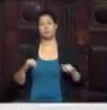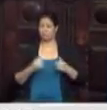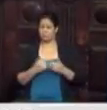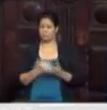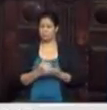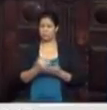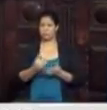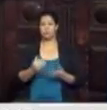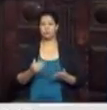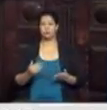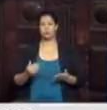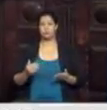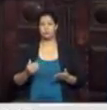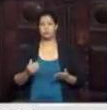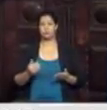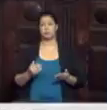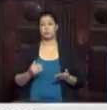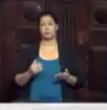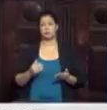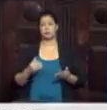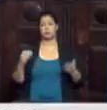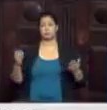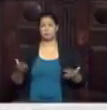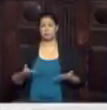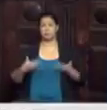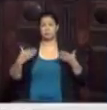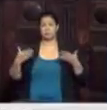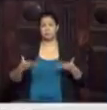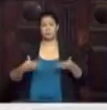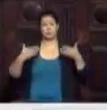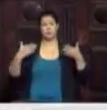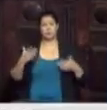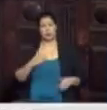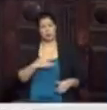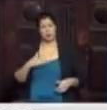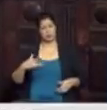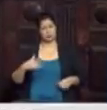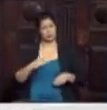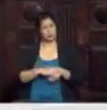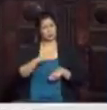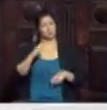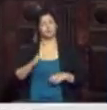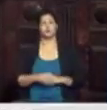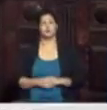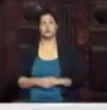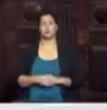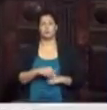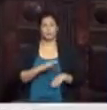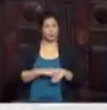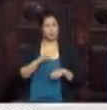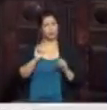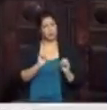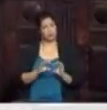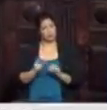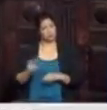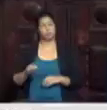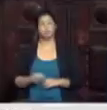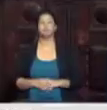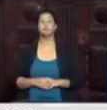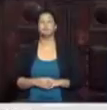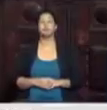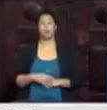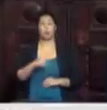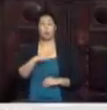começou. Quanto menos Estado, mais saúde, mais educação. E privatizou tudo o que pôde.